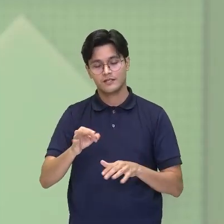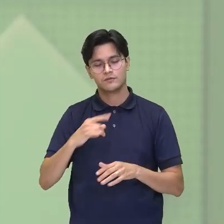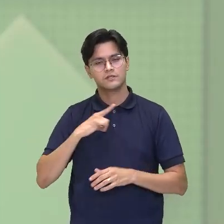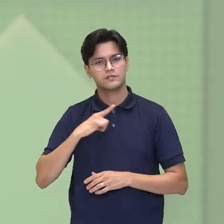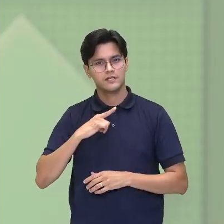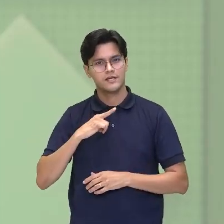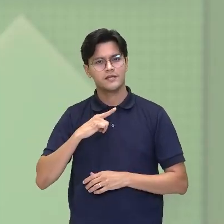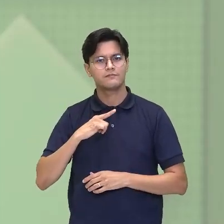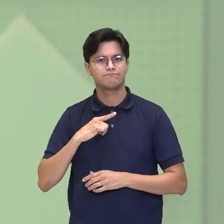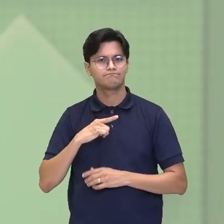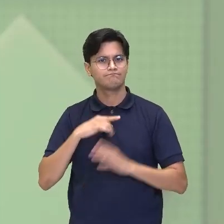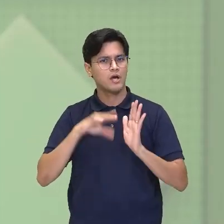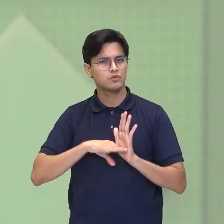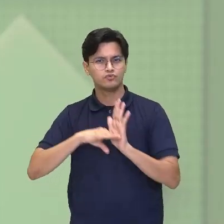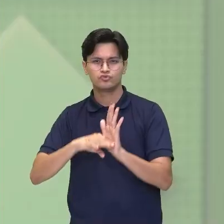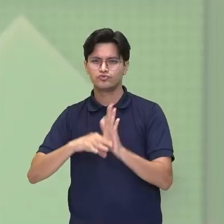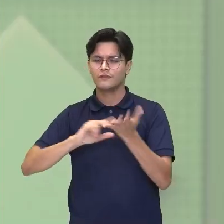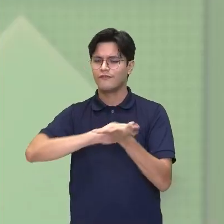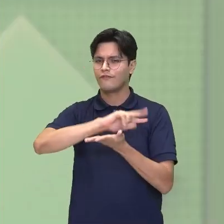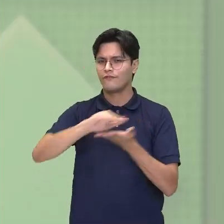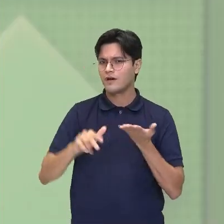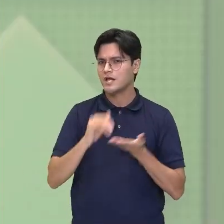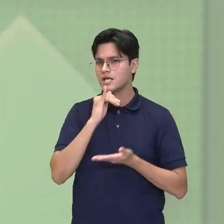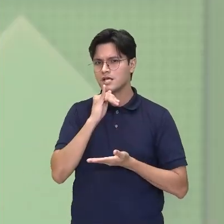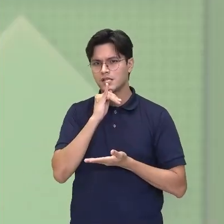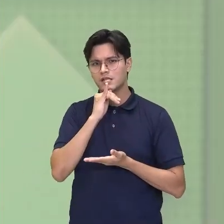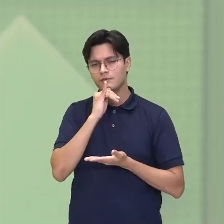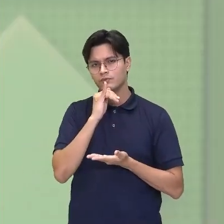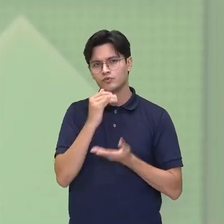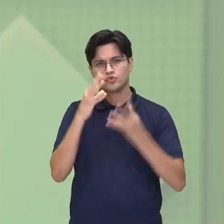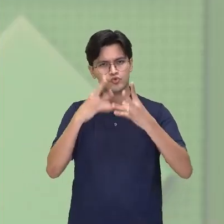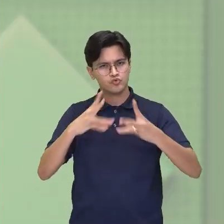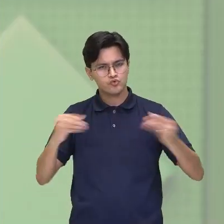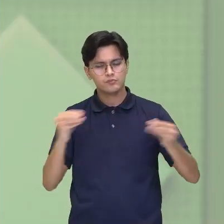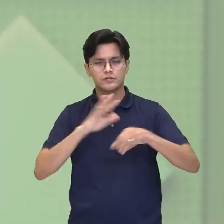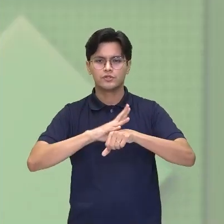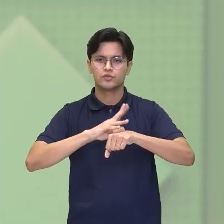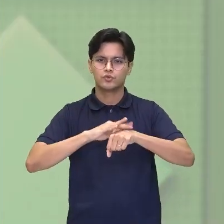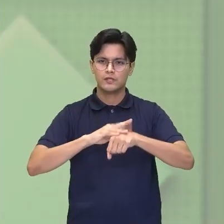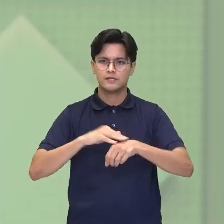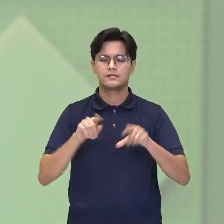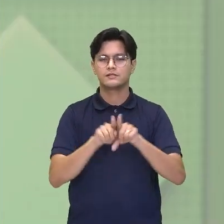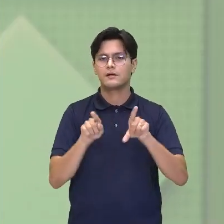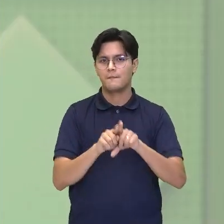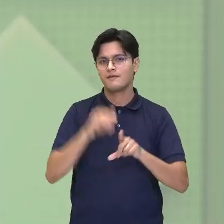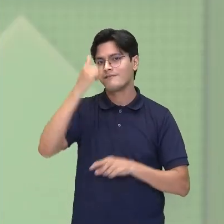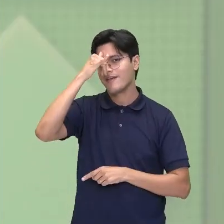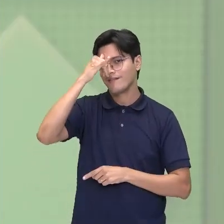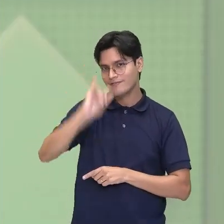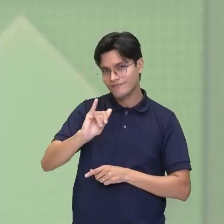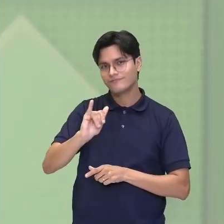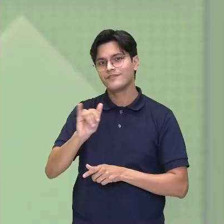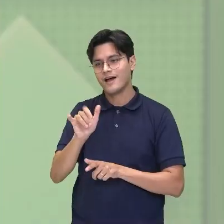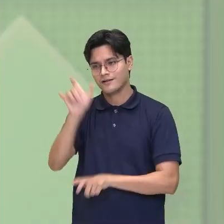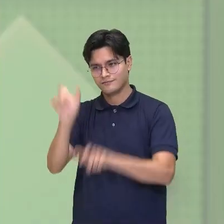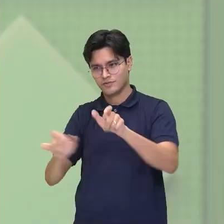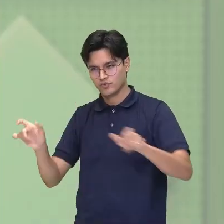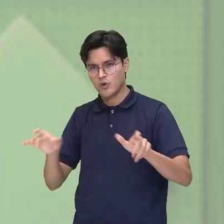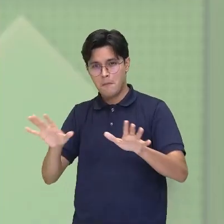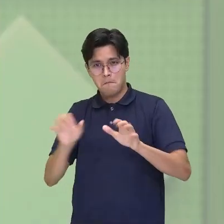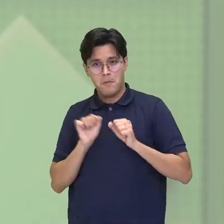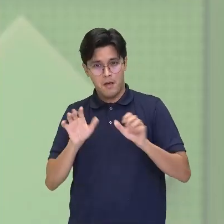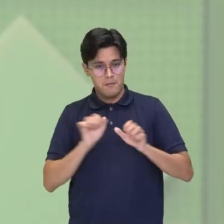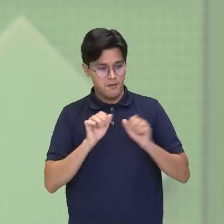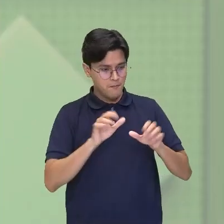né, que vai eliminar doenças, que vai evitar que as pessoas adoeçam, né, e uma das principais é justamente essa,